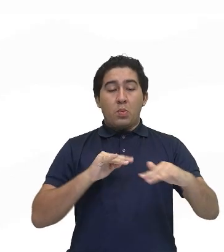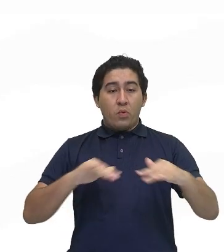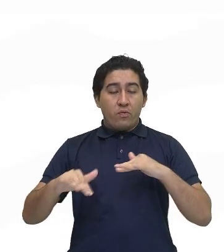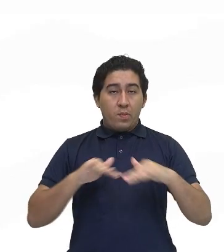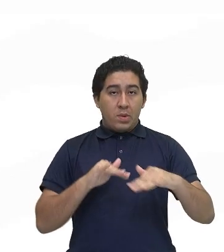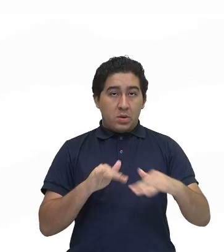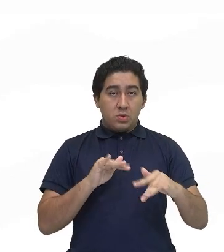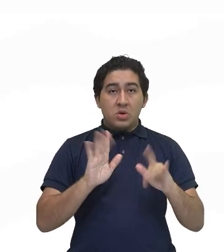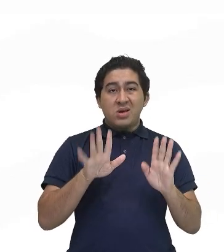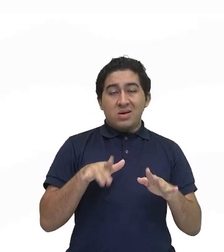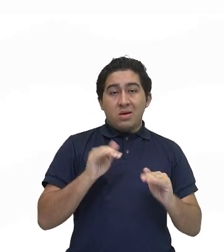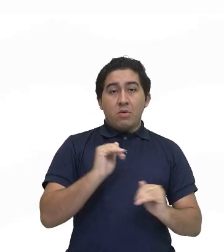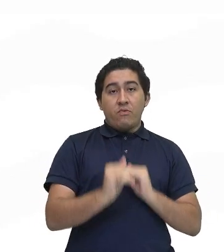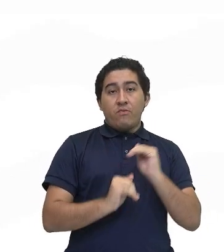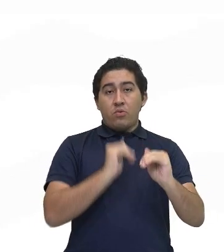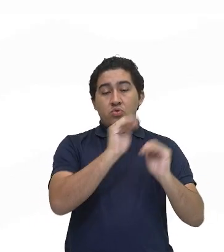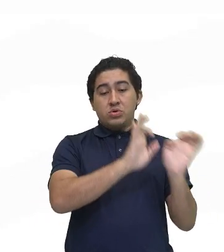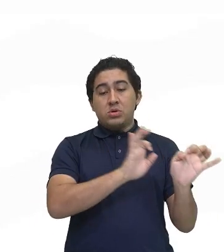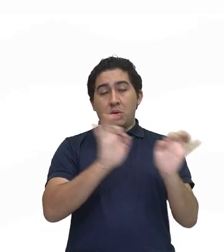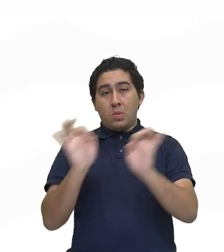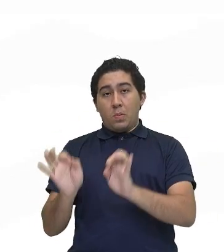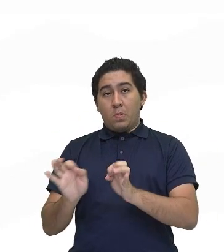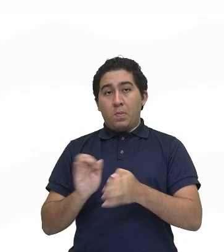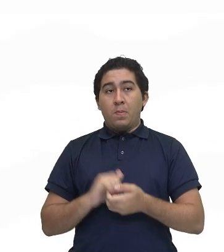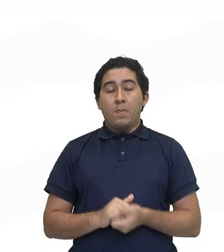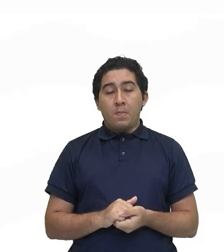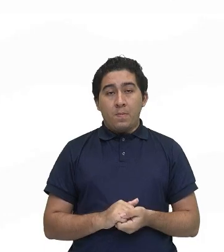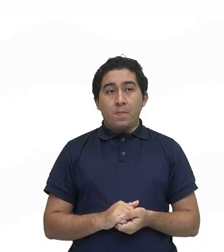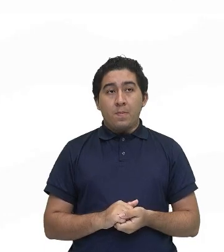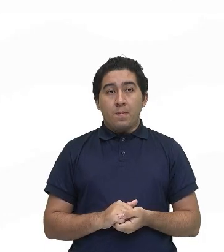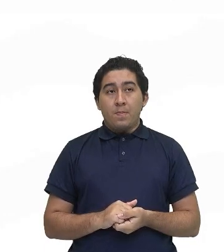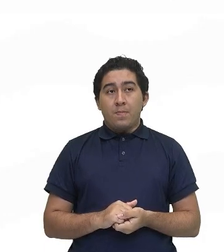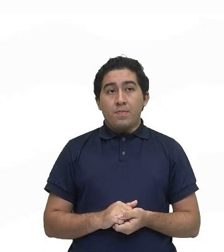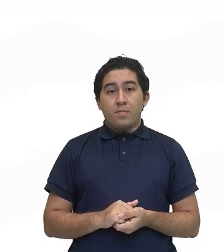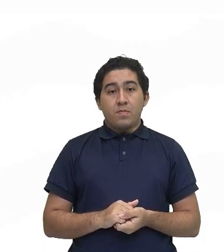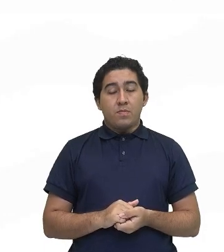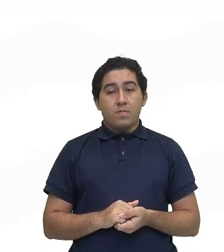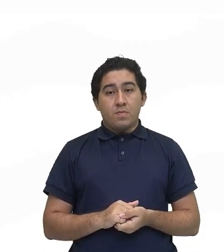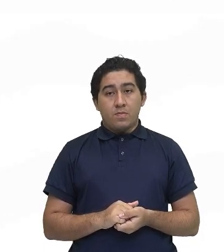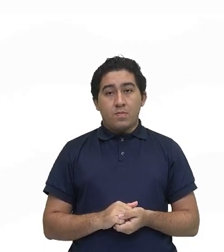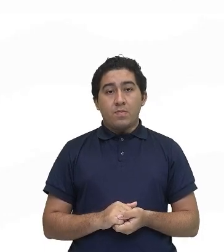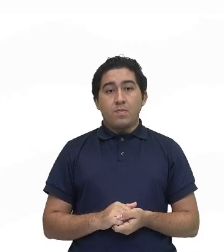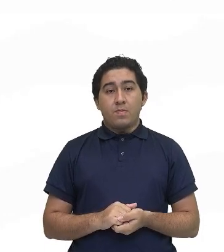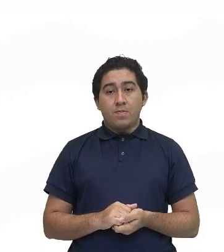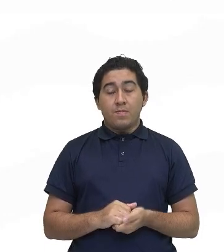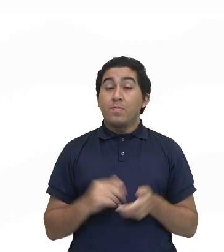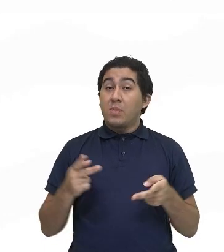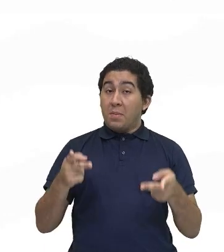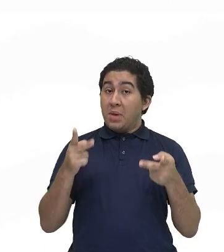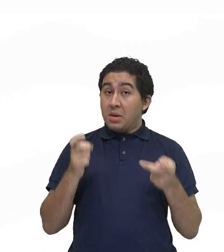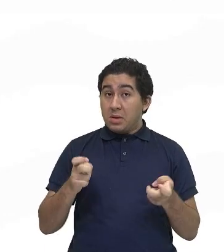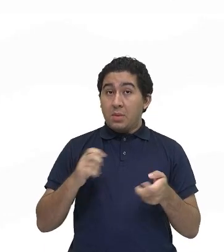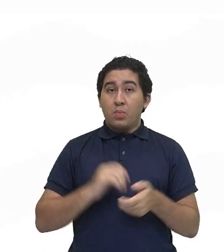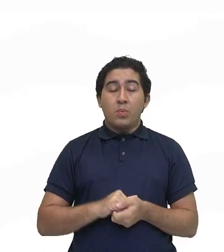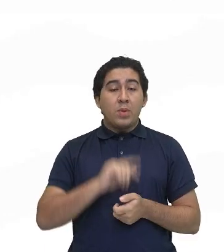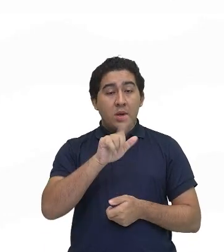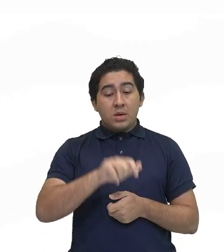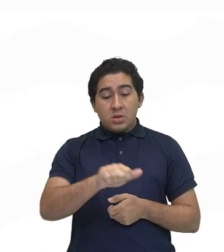temperatura, movimento e a evolução. Vejam como a astrofísica, que ela